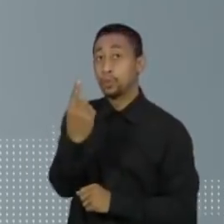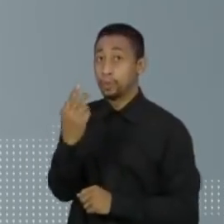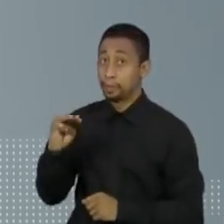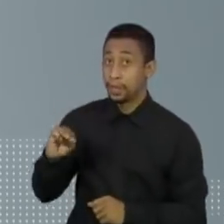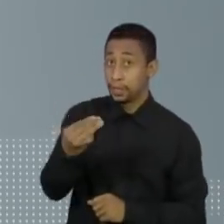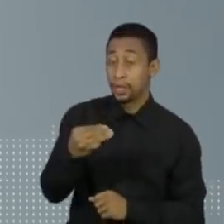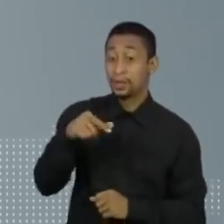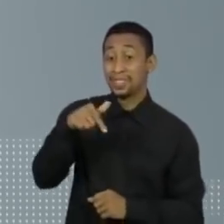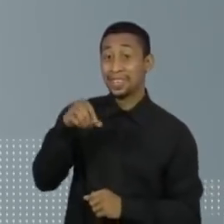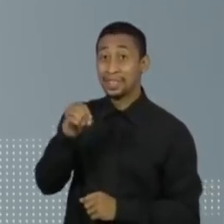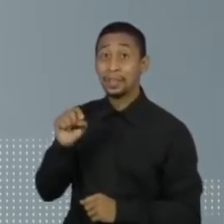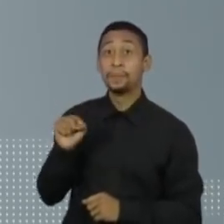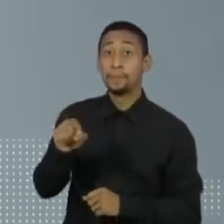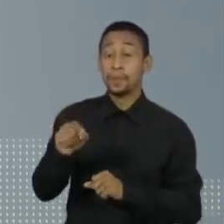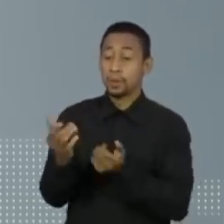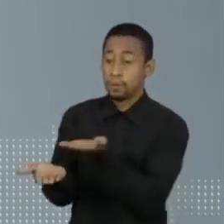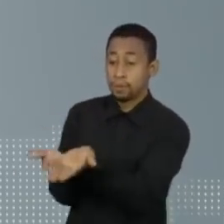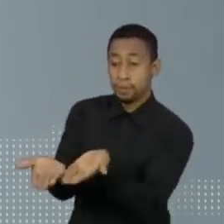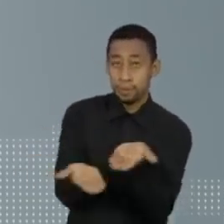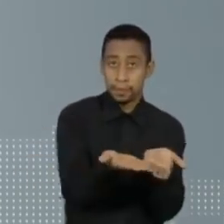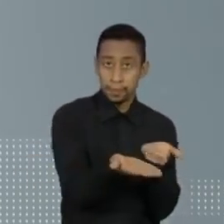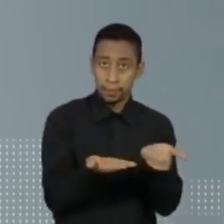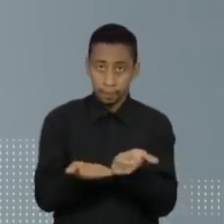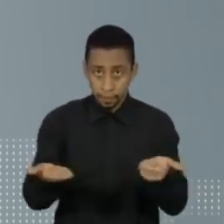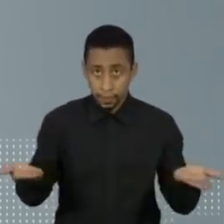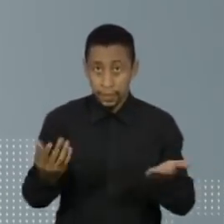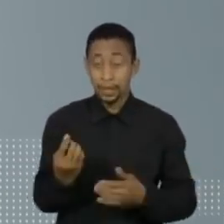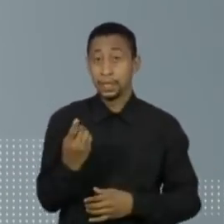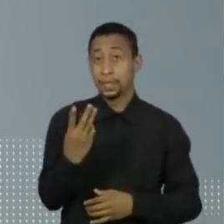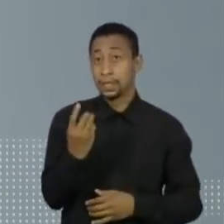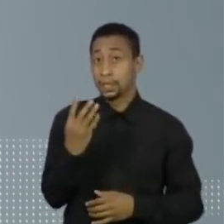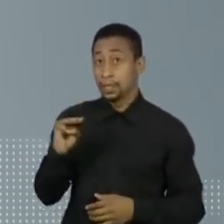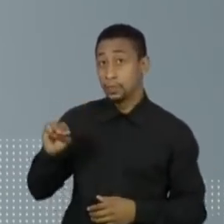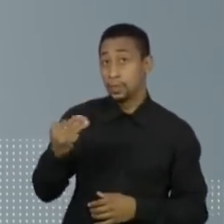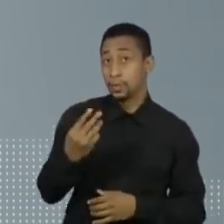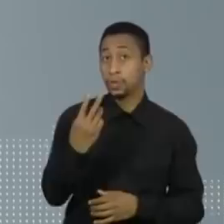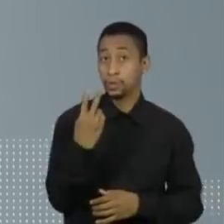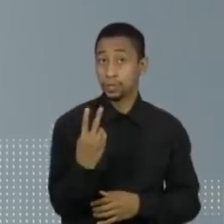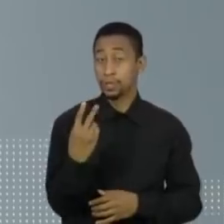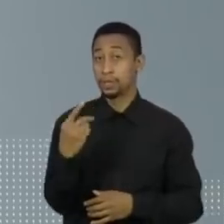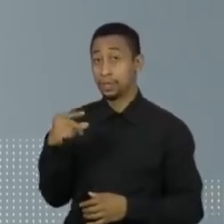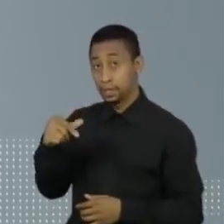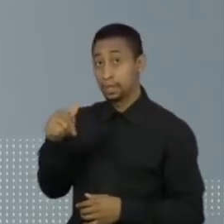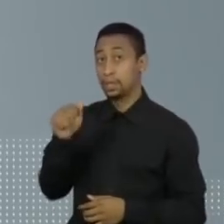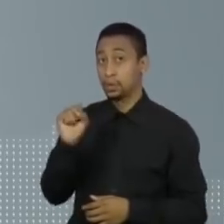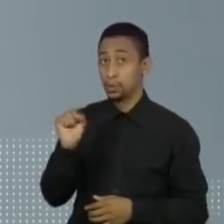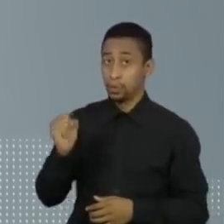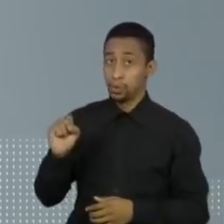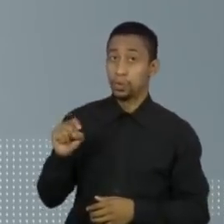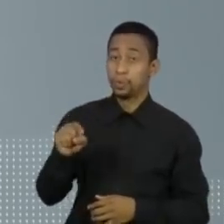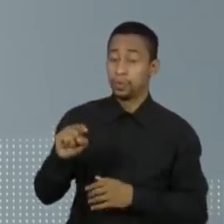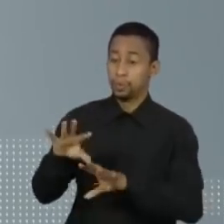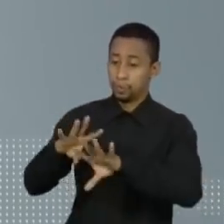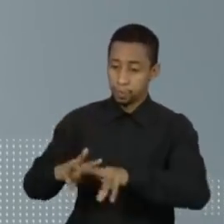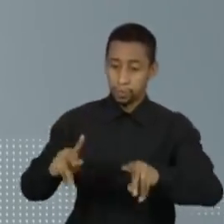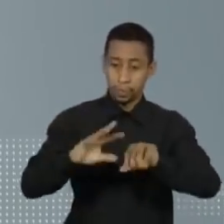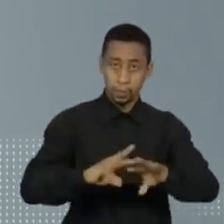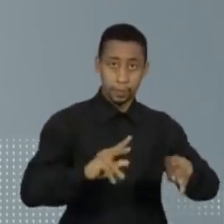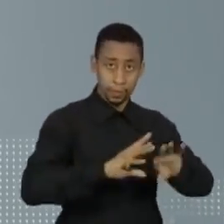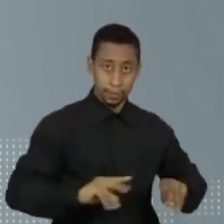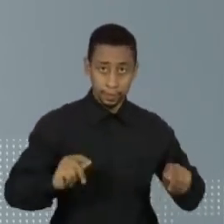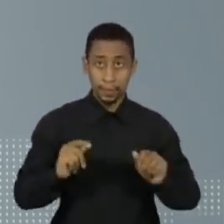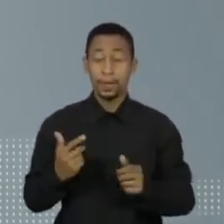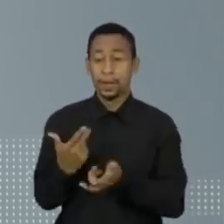milhão e 70 mil pacientes em acompanhamento e 13 milhões e 278 mil recuperados